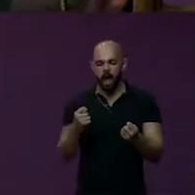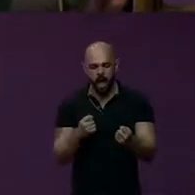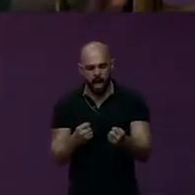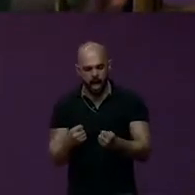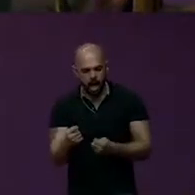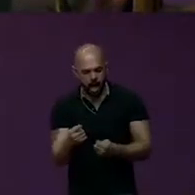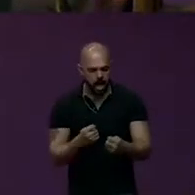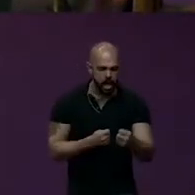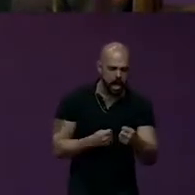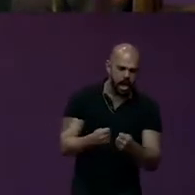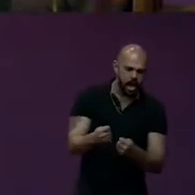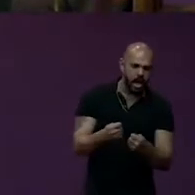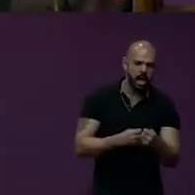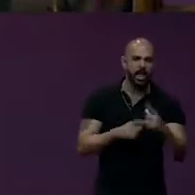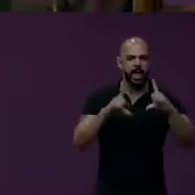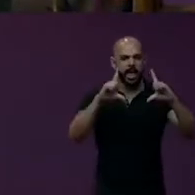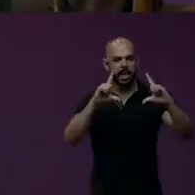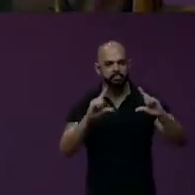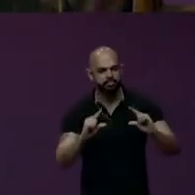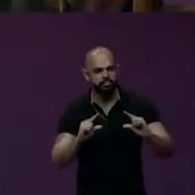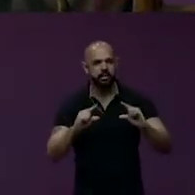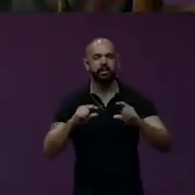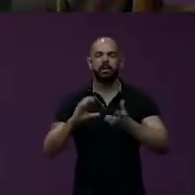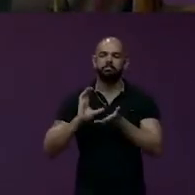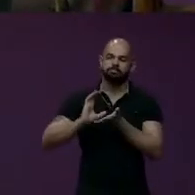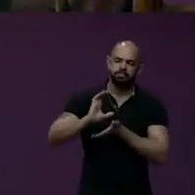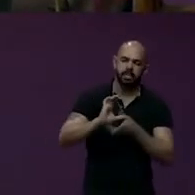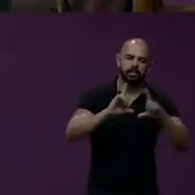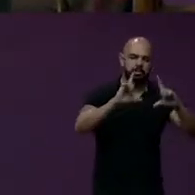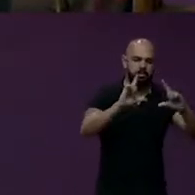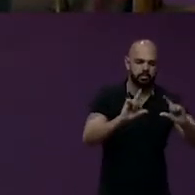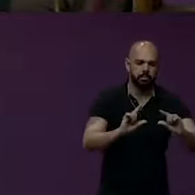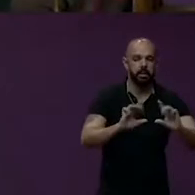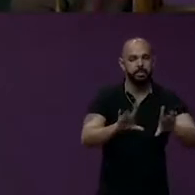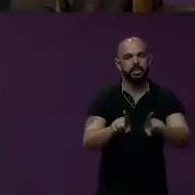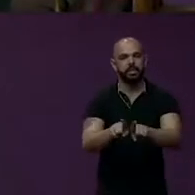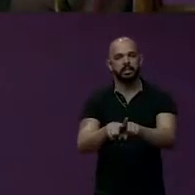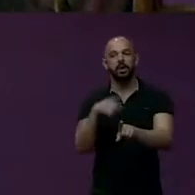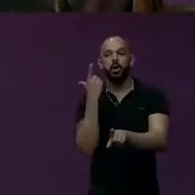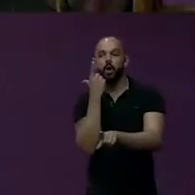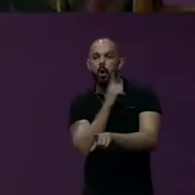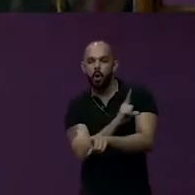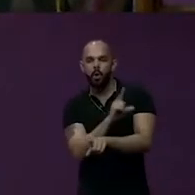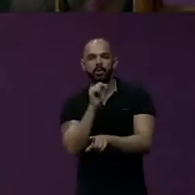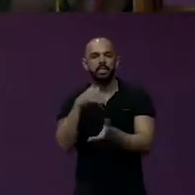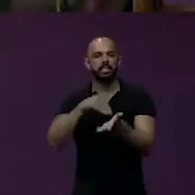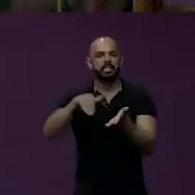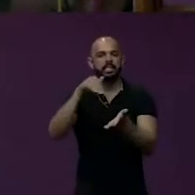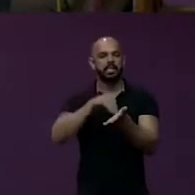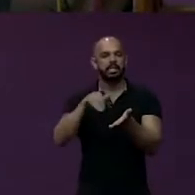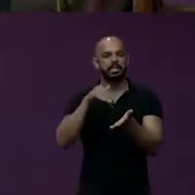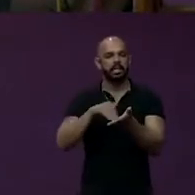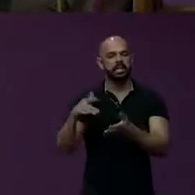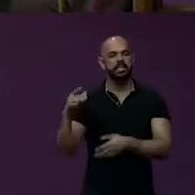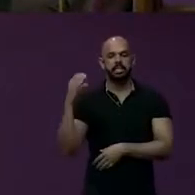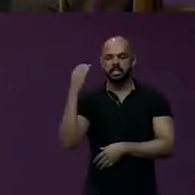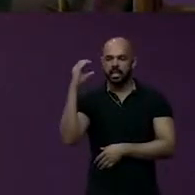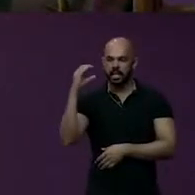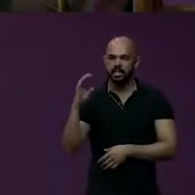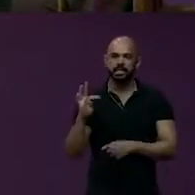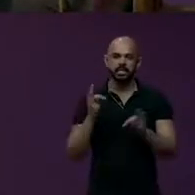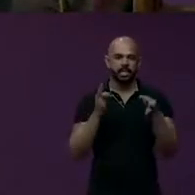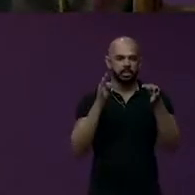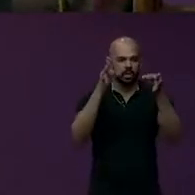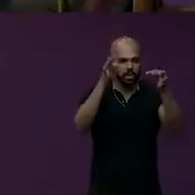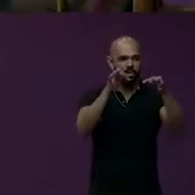racionalizar dentro do possível das restrições orçamentárias alguns custos, mas também conseguir junto à Secretaria de Ciência, Tecnologia e